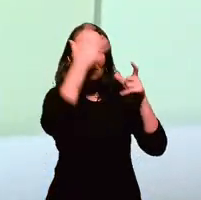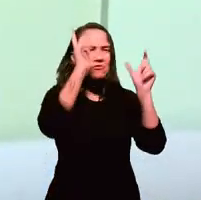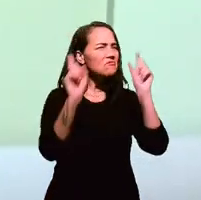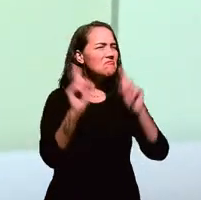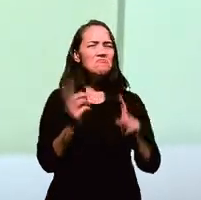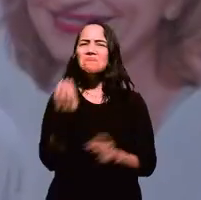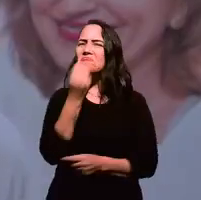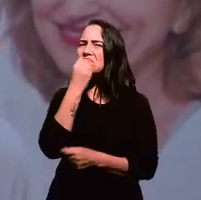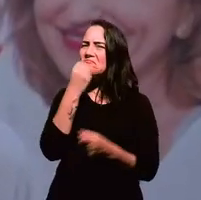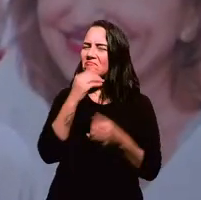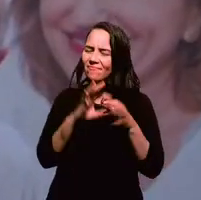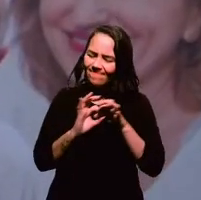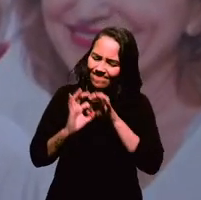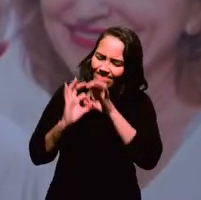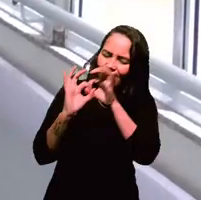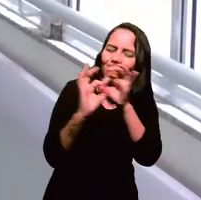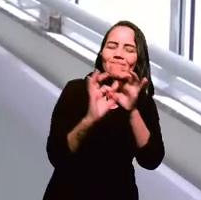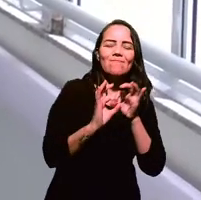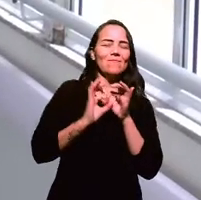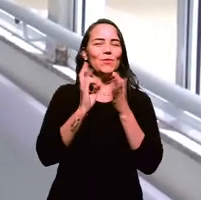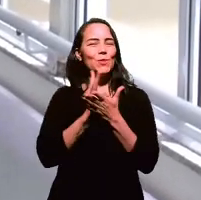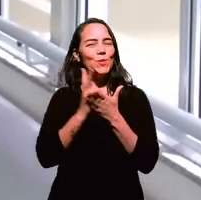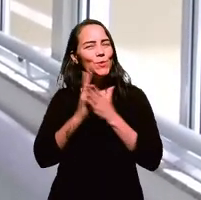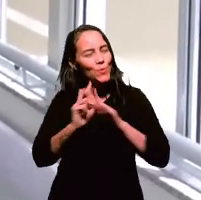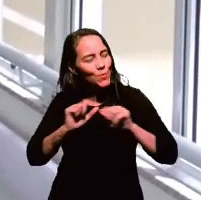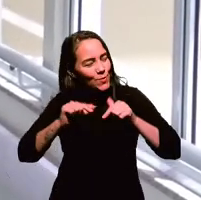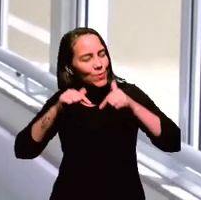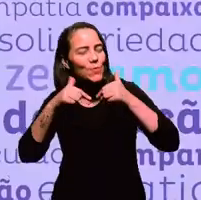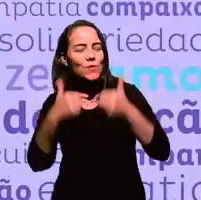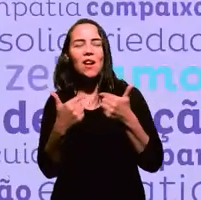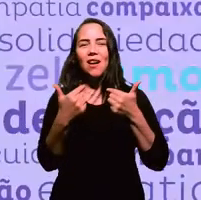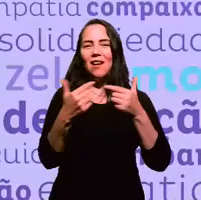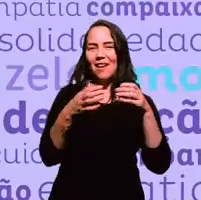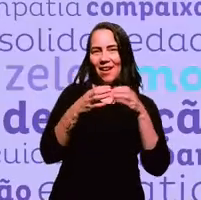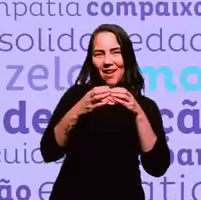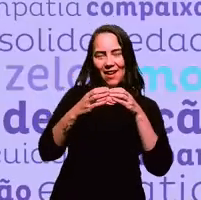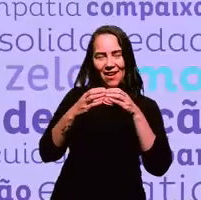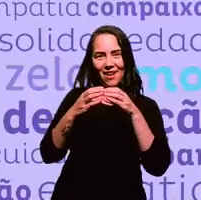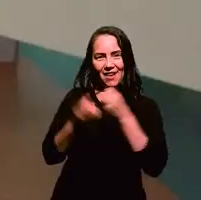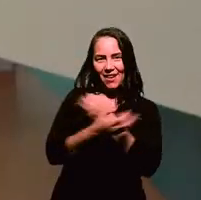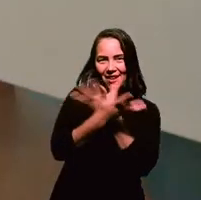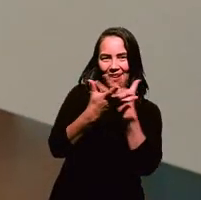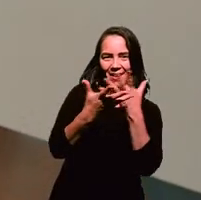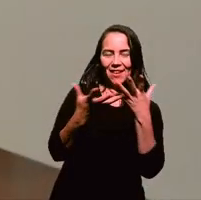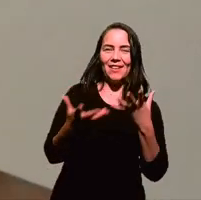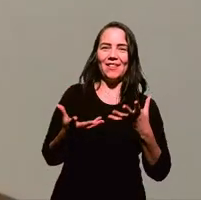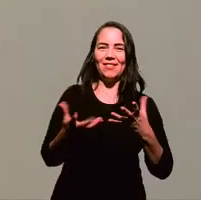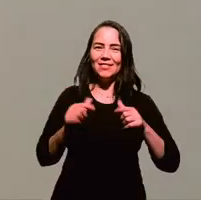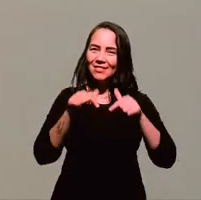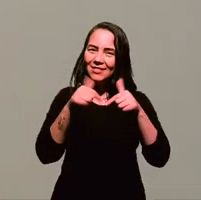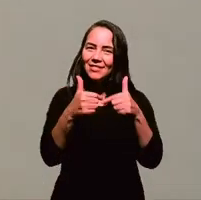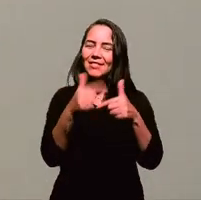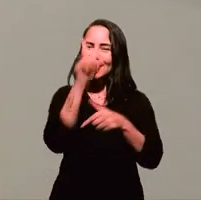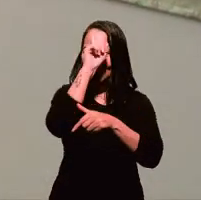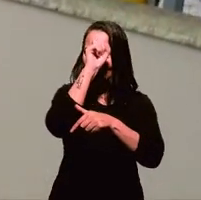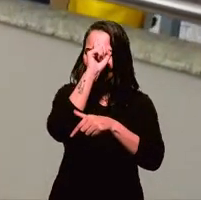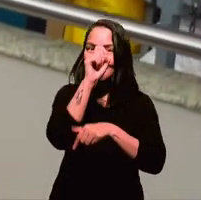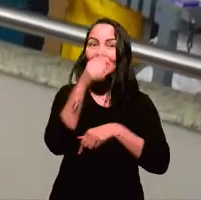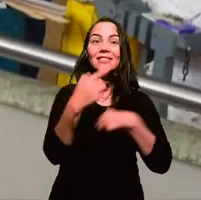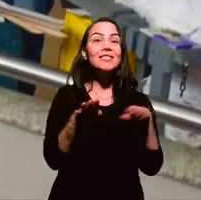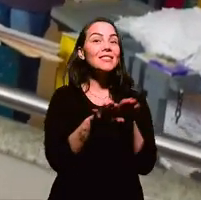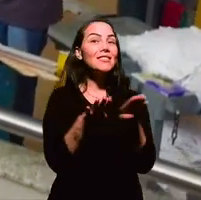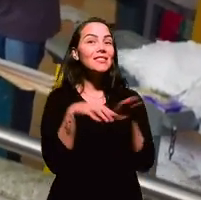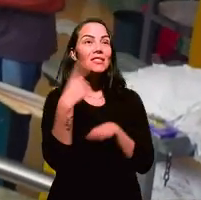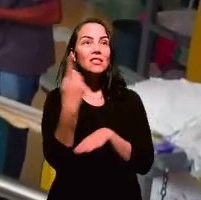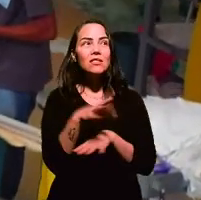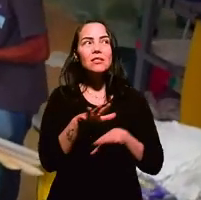a equipe toda se manteve unida e isso deu um espírito de tropa, de equipe muito forte para o hospital. Eu acho que um grande respiro que nós tivemos